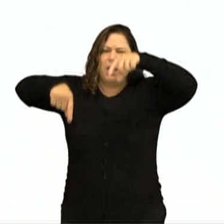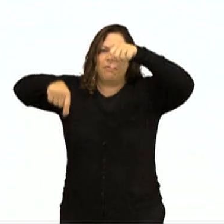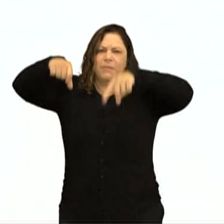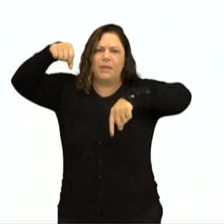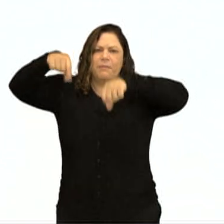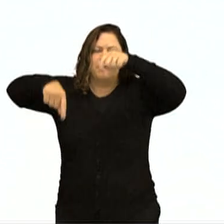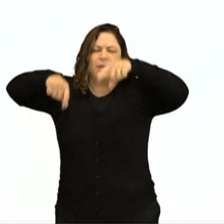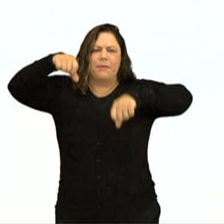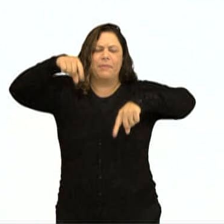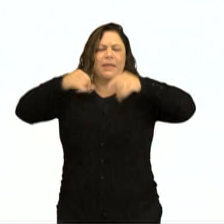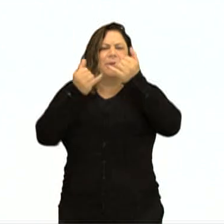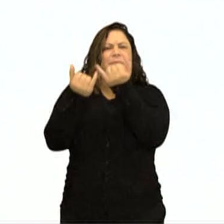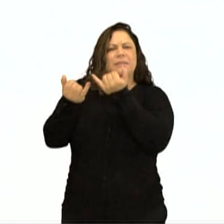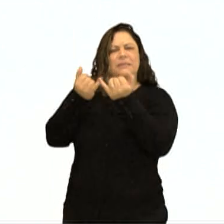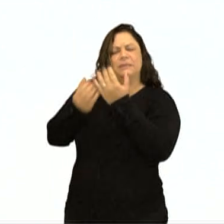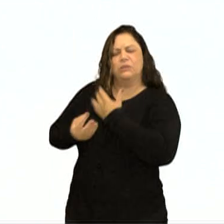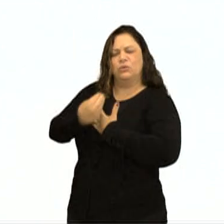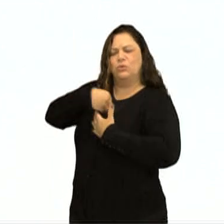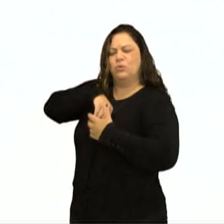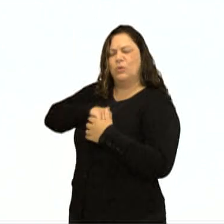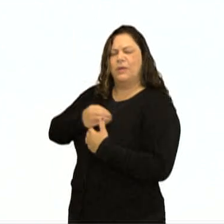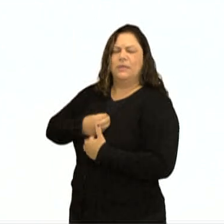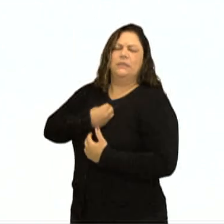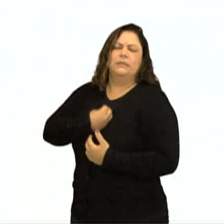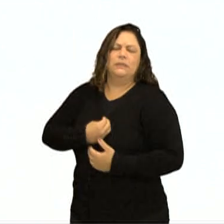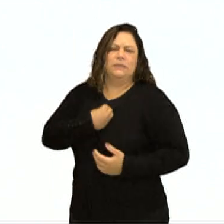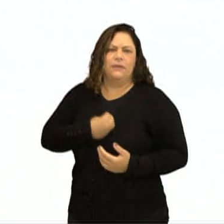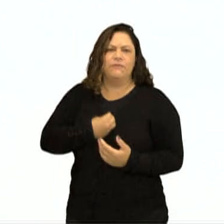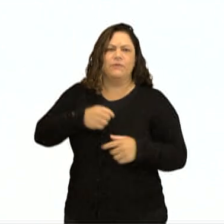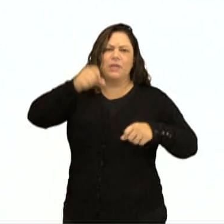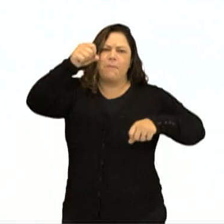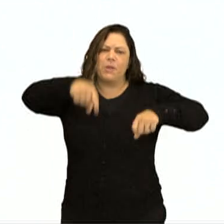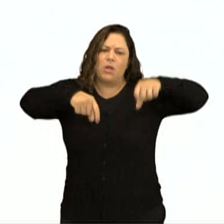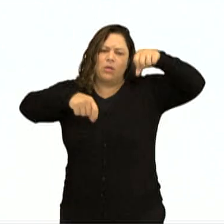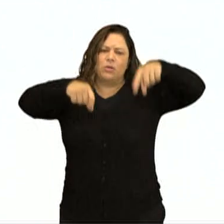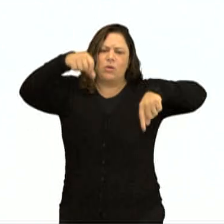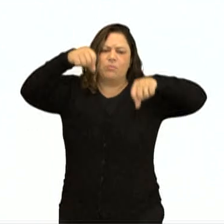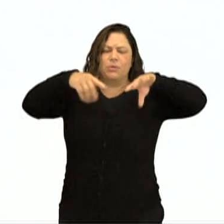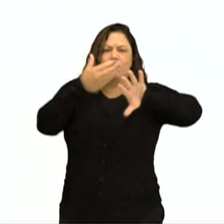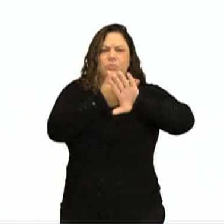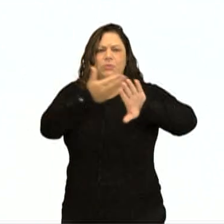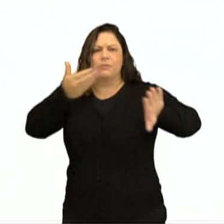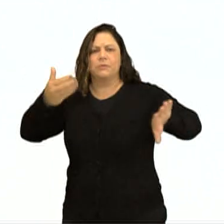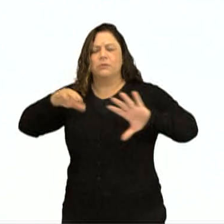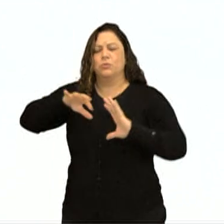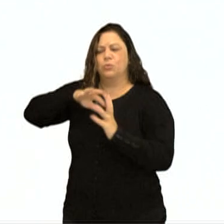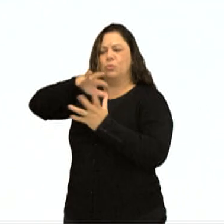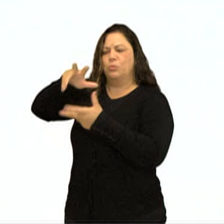Gotas caem separando-nos do mundo, para vivermos em paz a nossa vida.